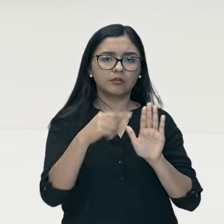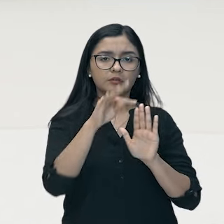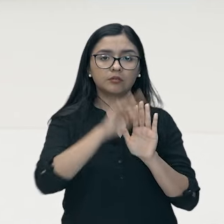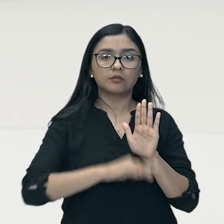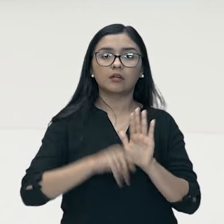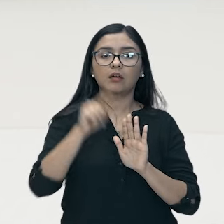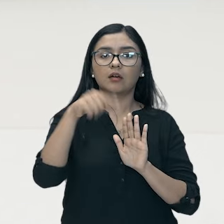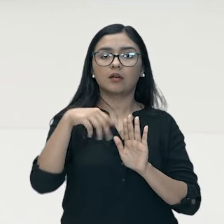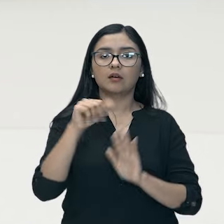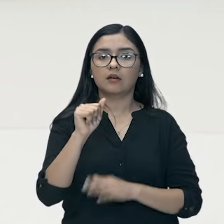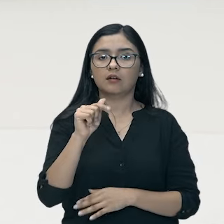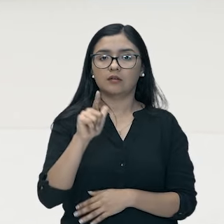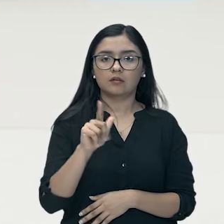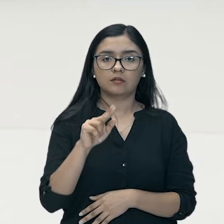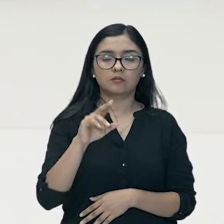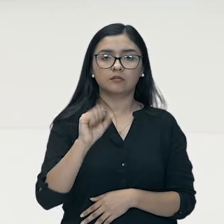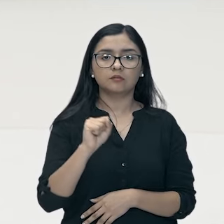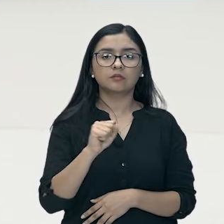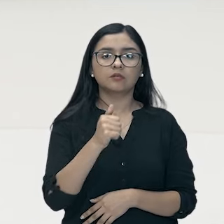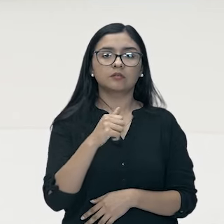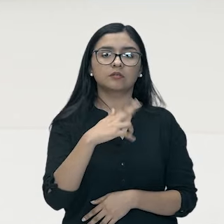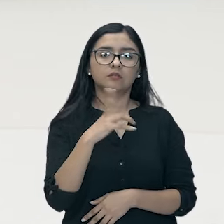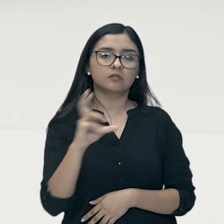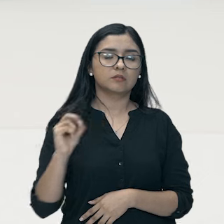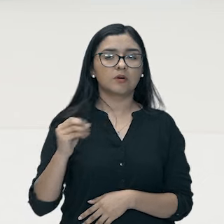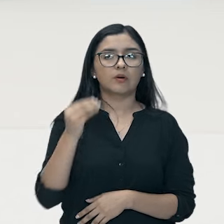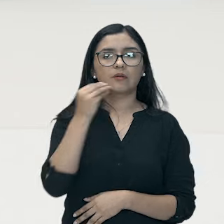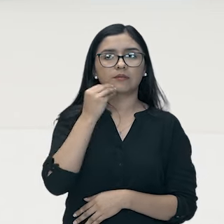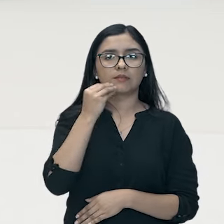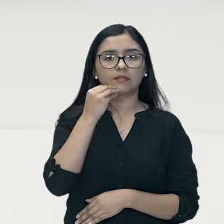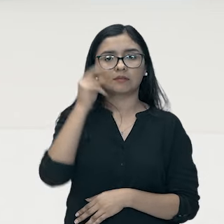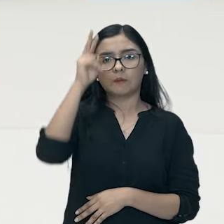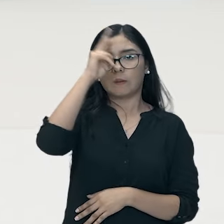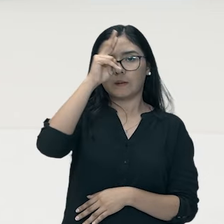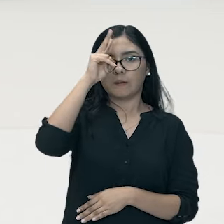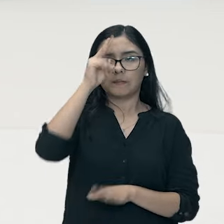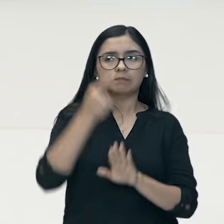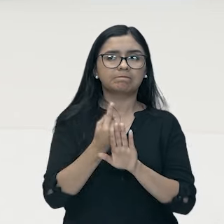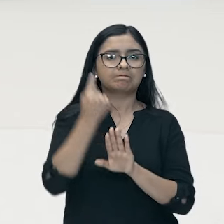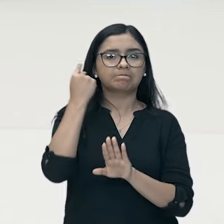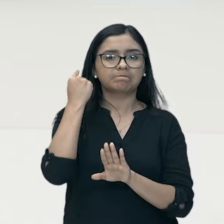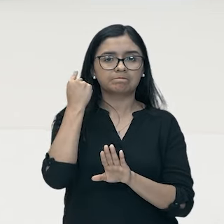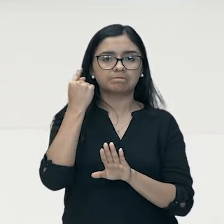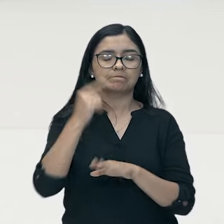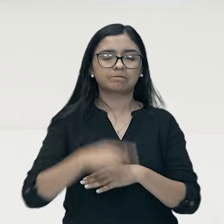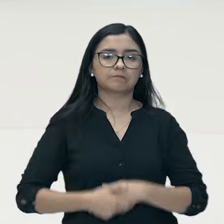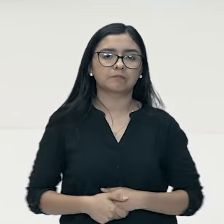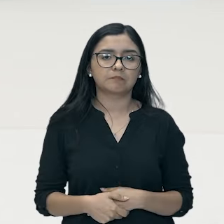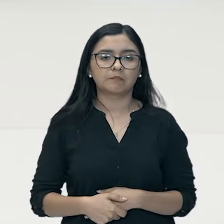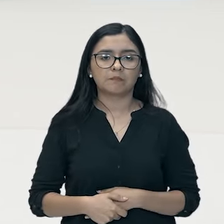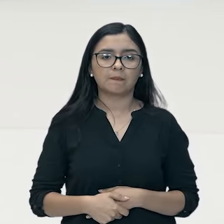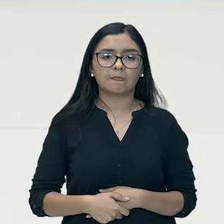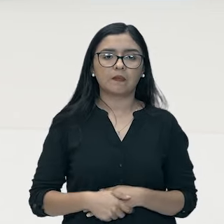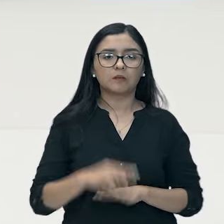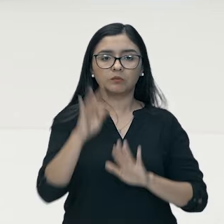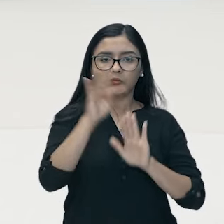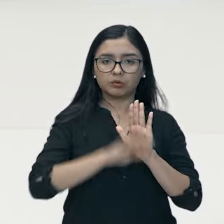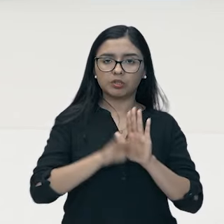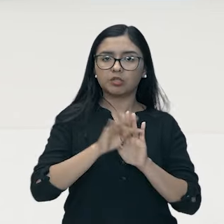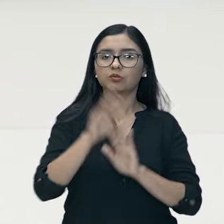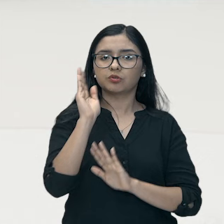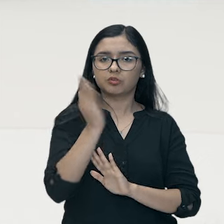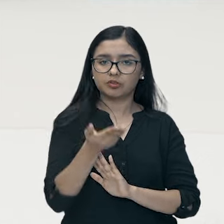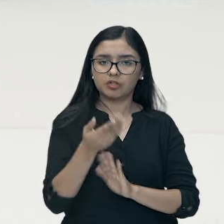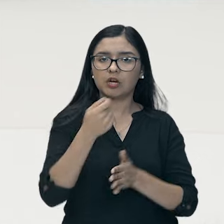se chama de alusão eu faço uma alusão eu tento retomar mesmo que de maneira vaga um texto que já